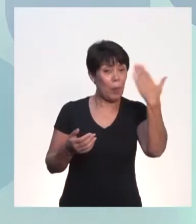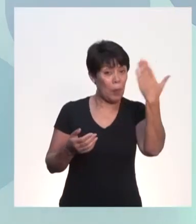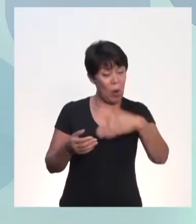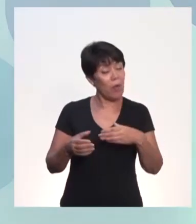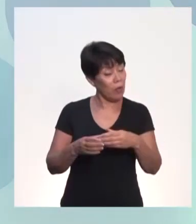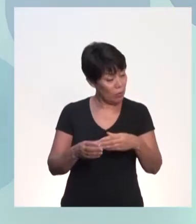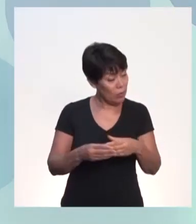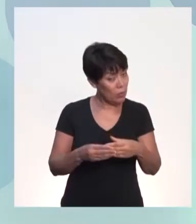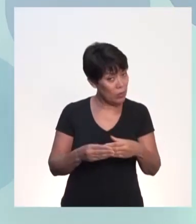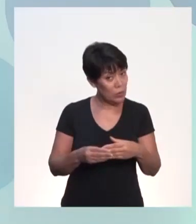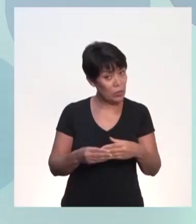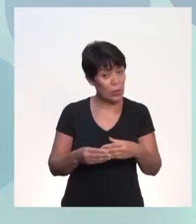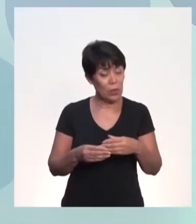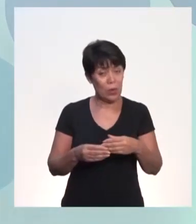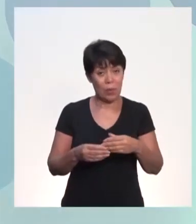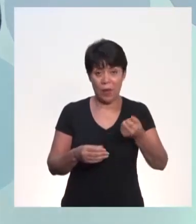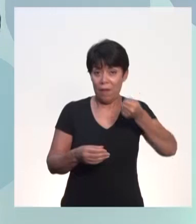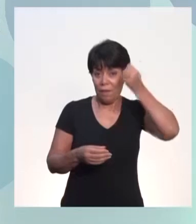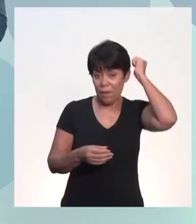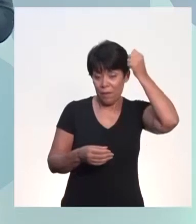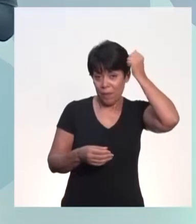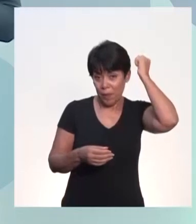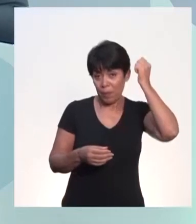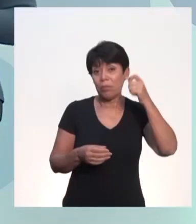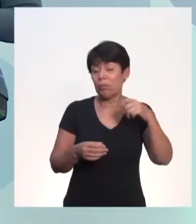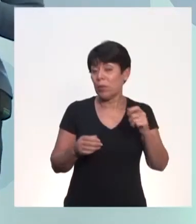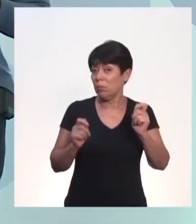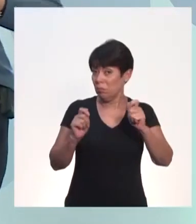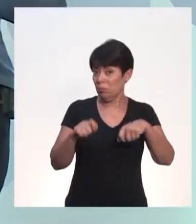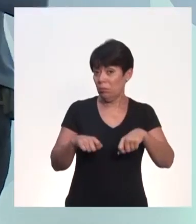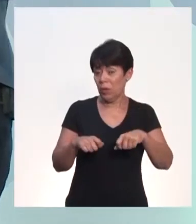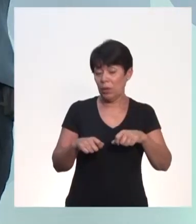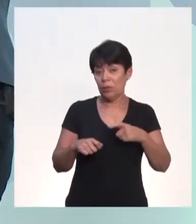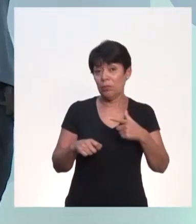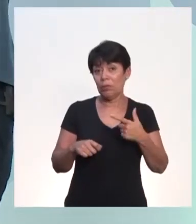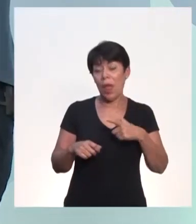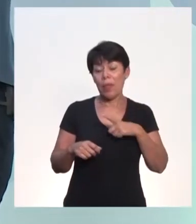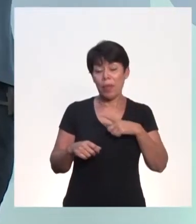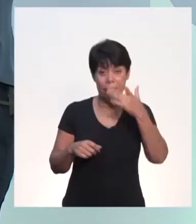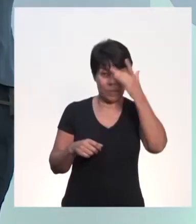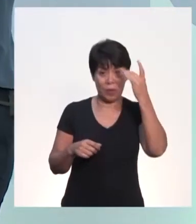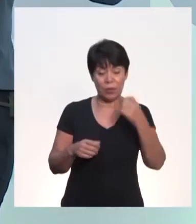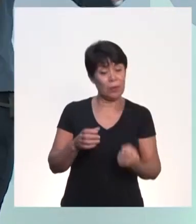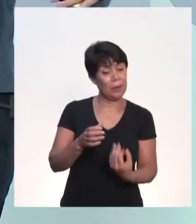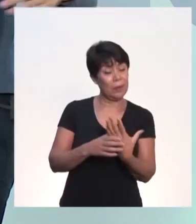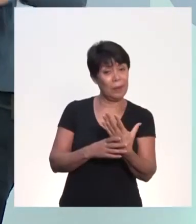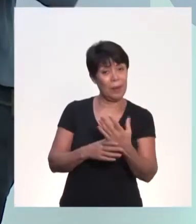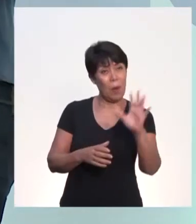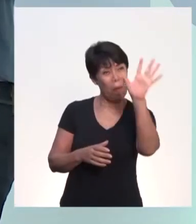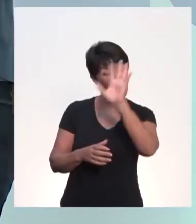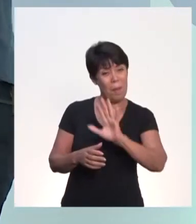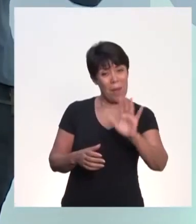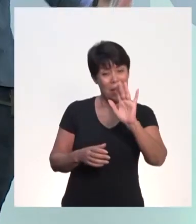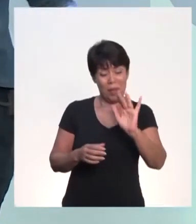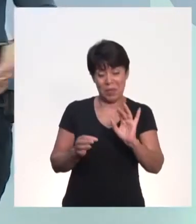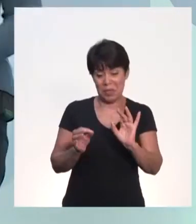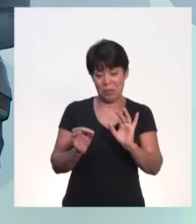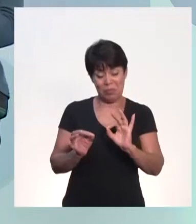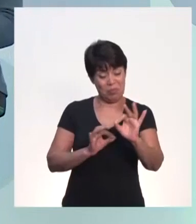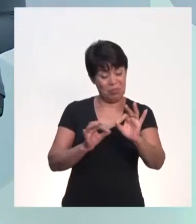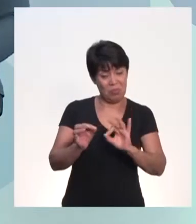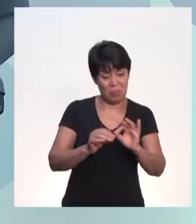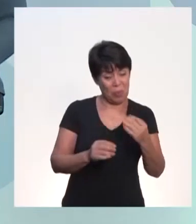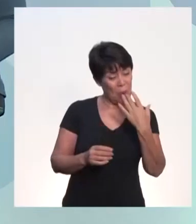concurso, para o vestibular, alguma coisa assim. Existem pessoas que produzem mapas conceituais riquíssimos,